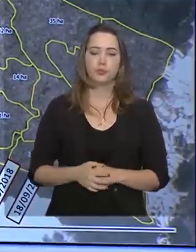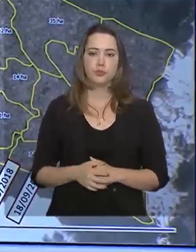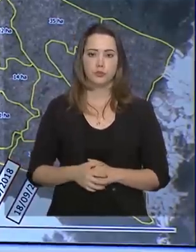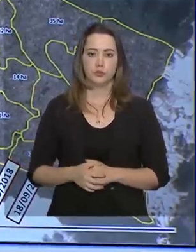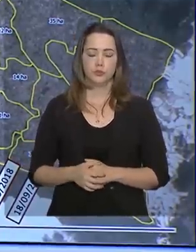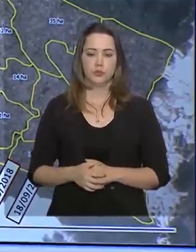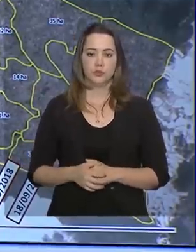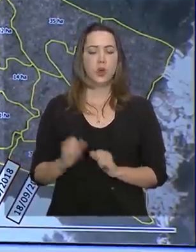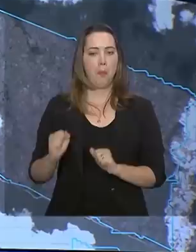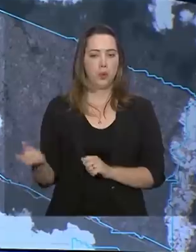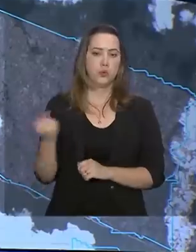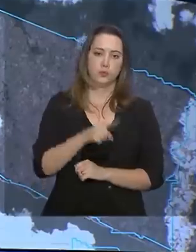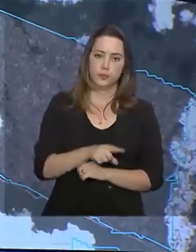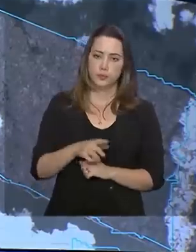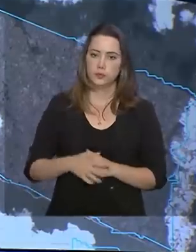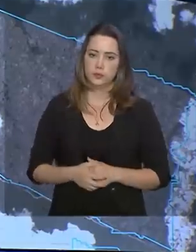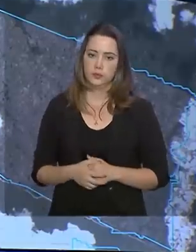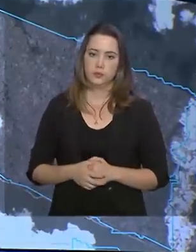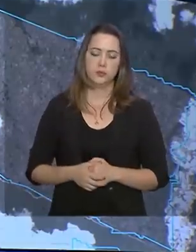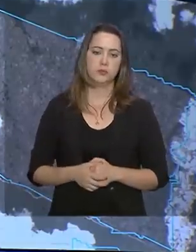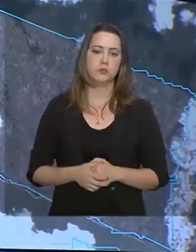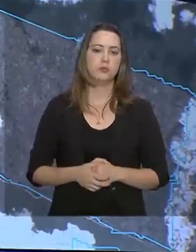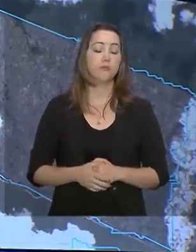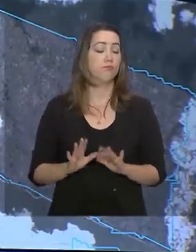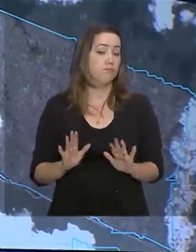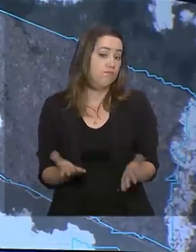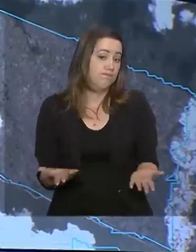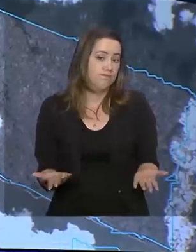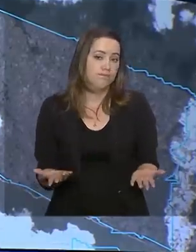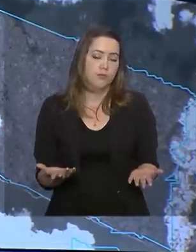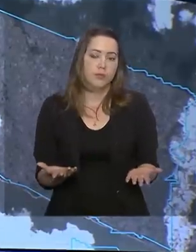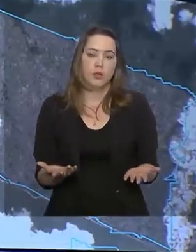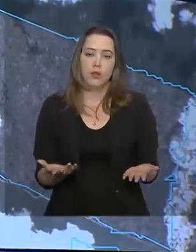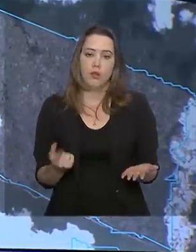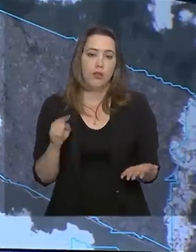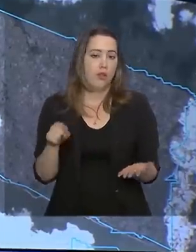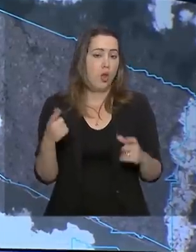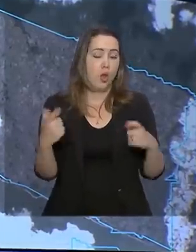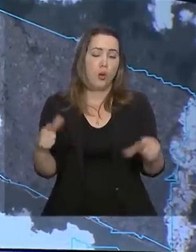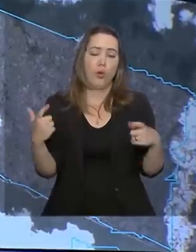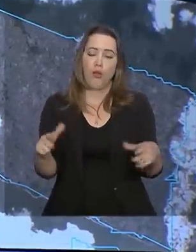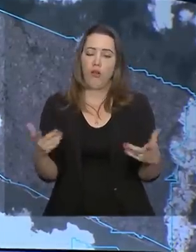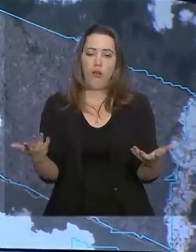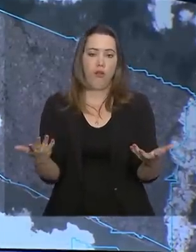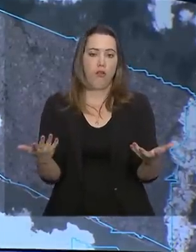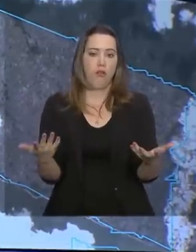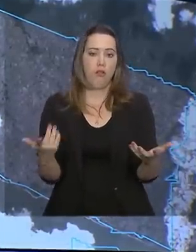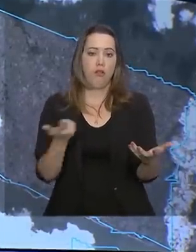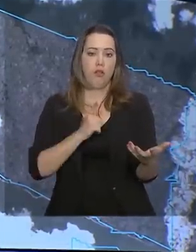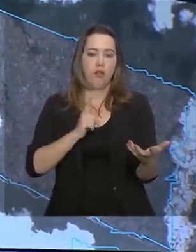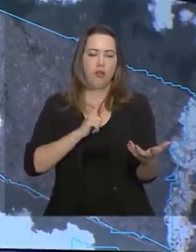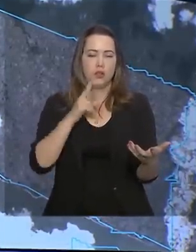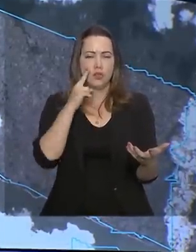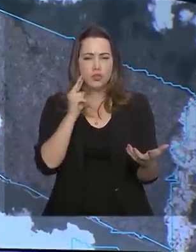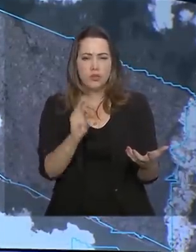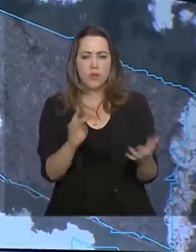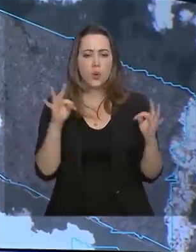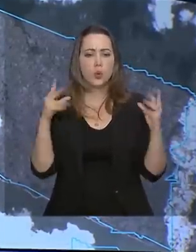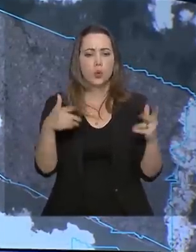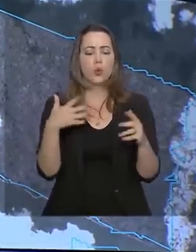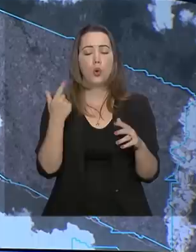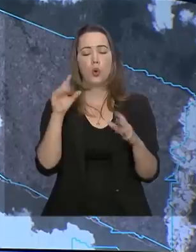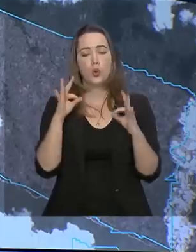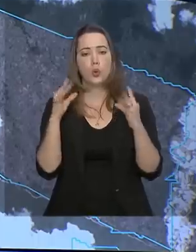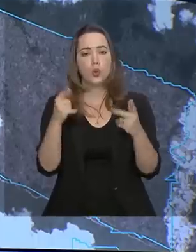vai passar bom onde foi computado todo esse